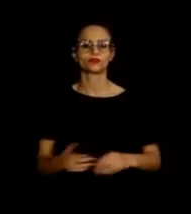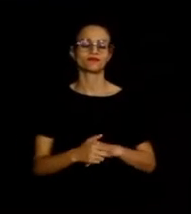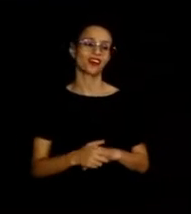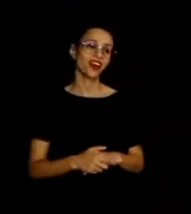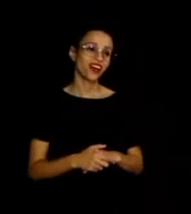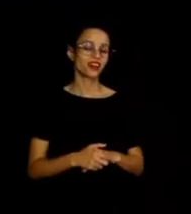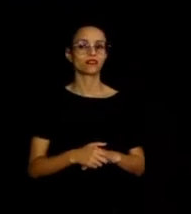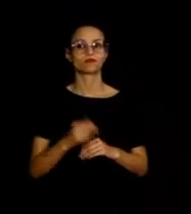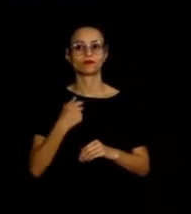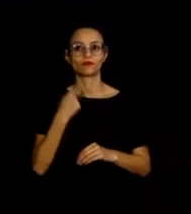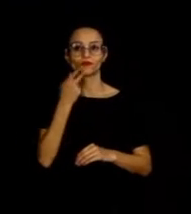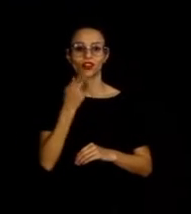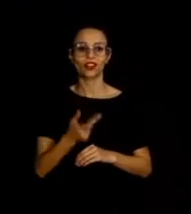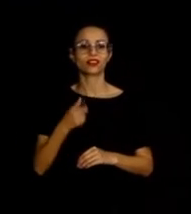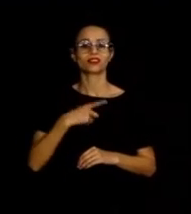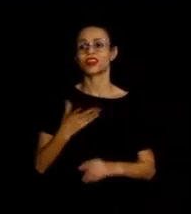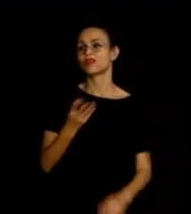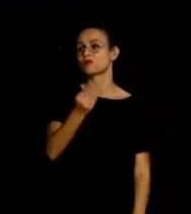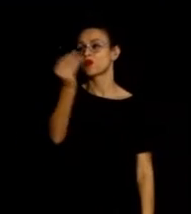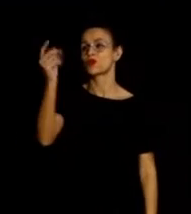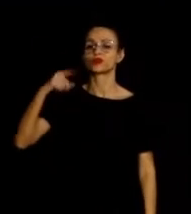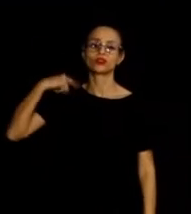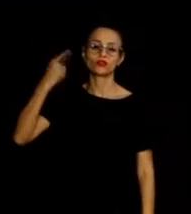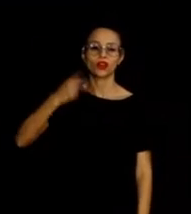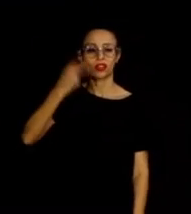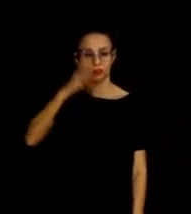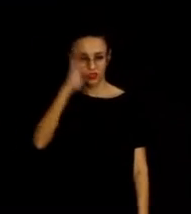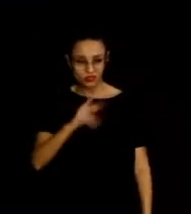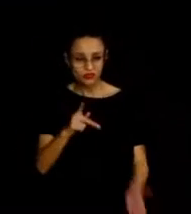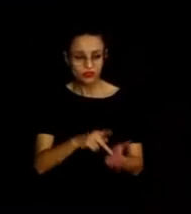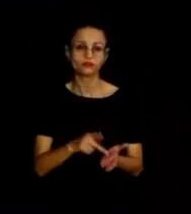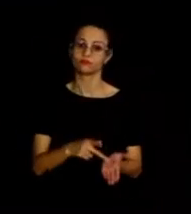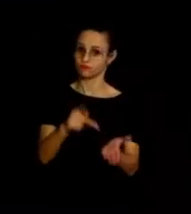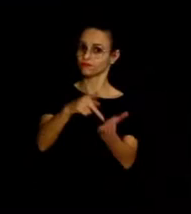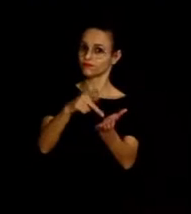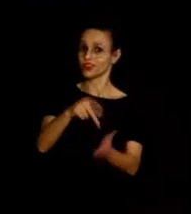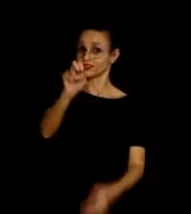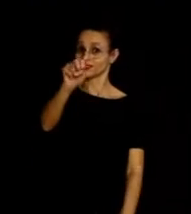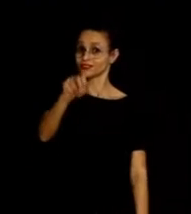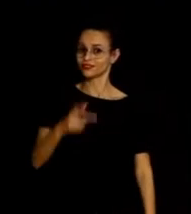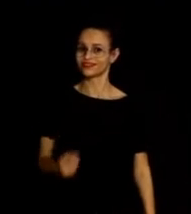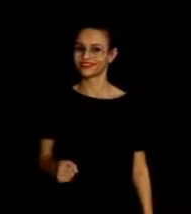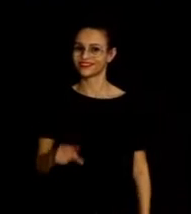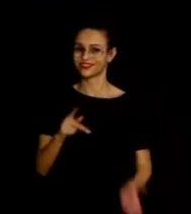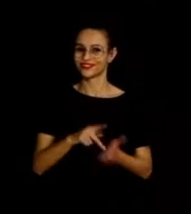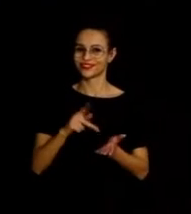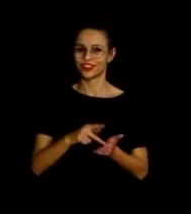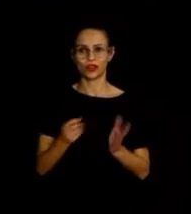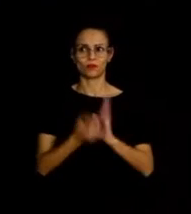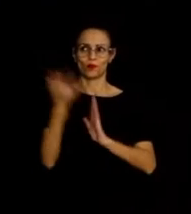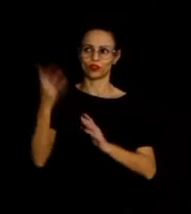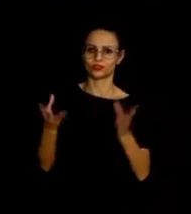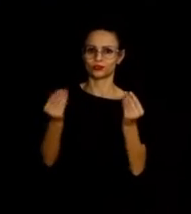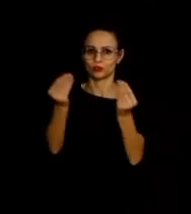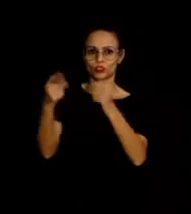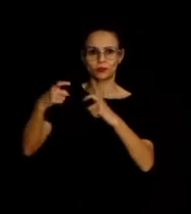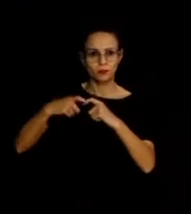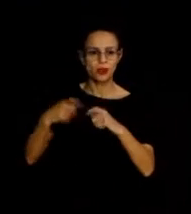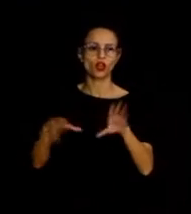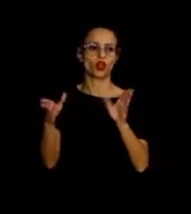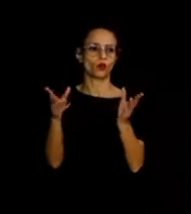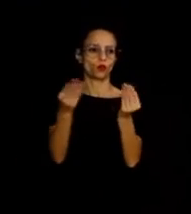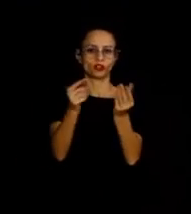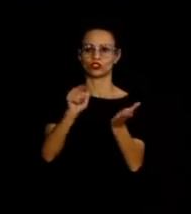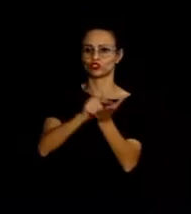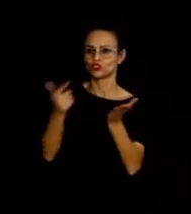fala então né mas eu ouvi dizer que tem muitos advogados e Advogados do Brasil é verdade é verdade sem dúvida alguma assim com tem um monte de médico assim como tem um monte de